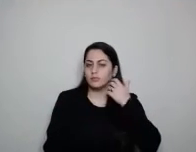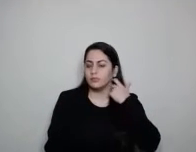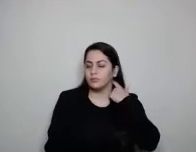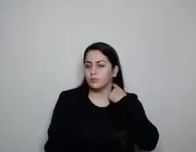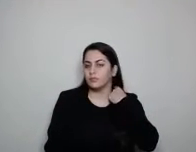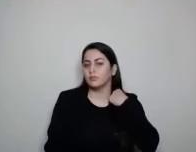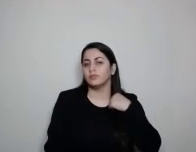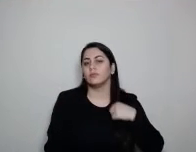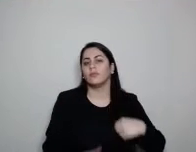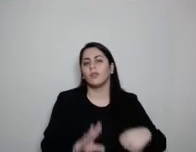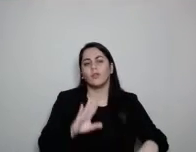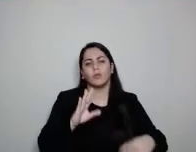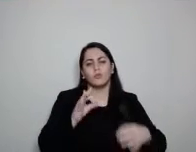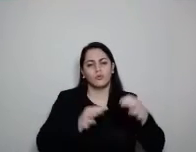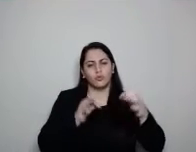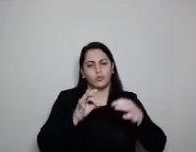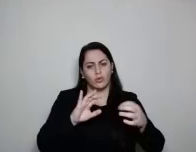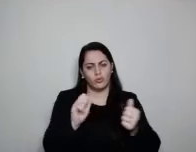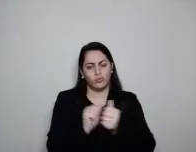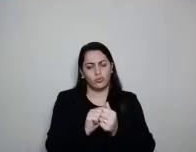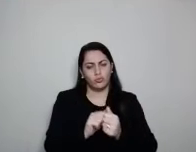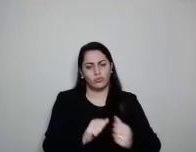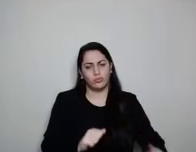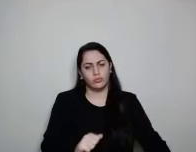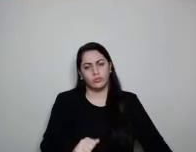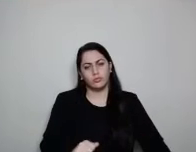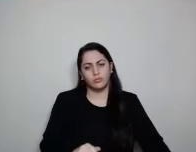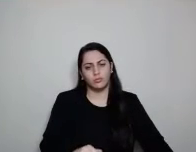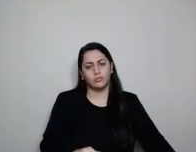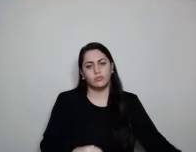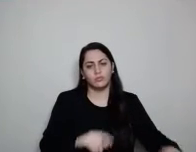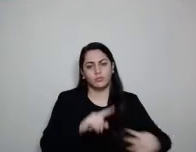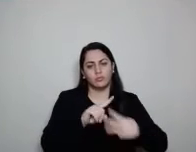junto. Muito novo. São três agravos.